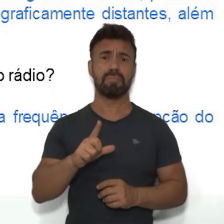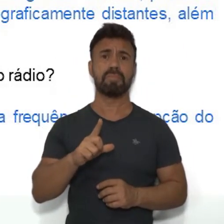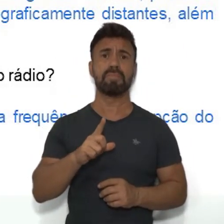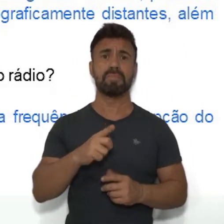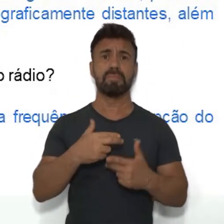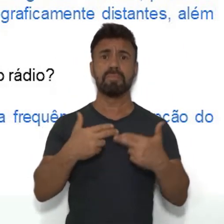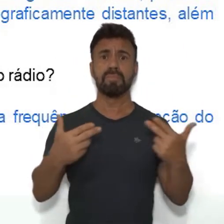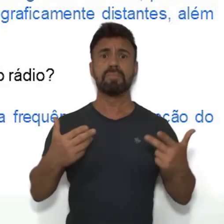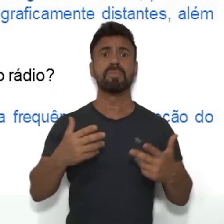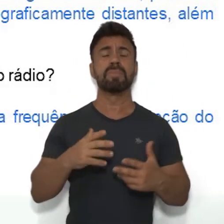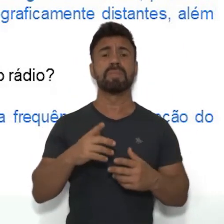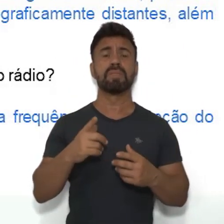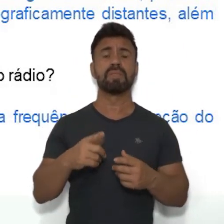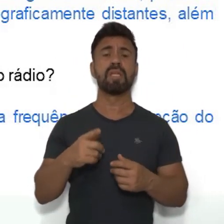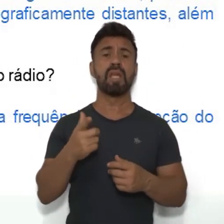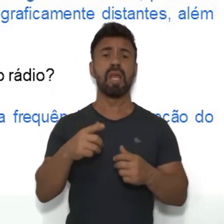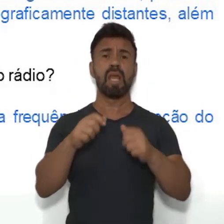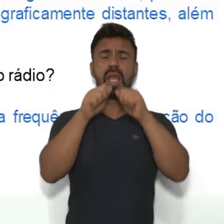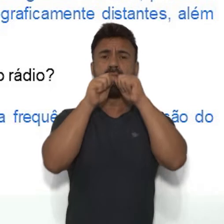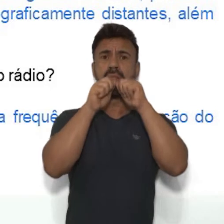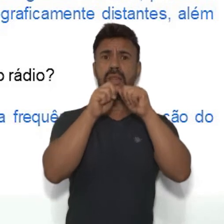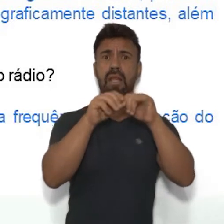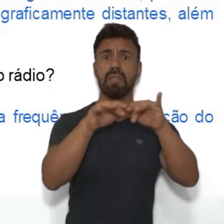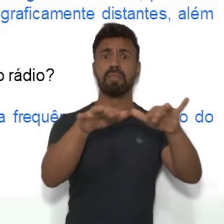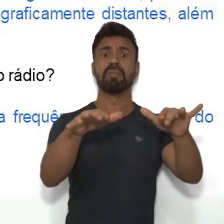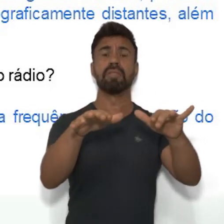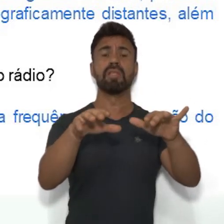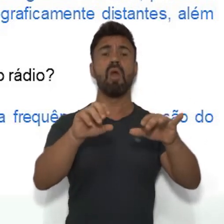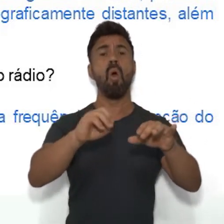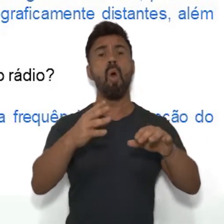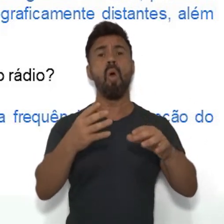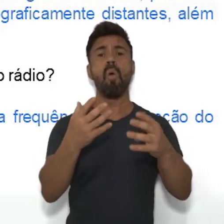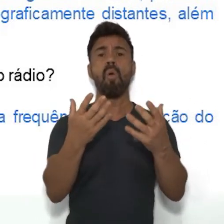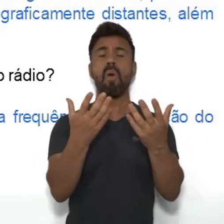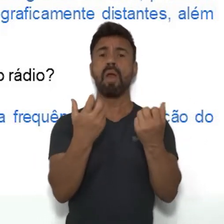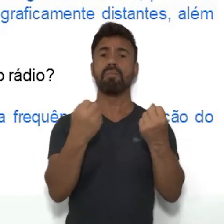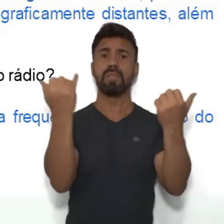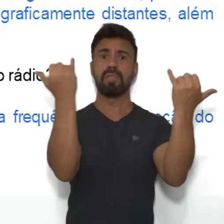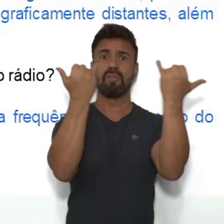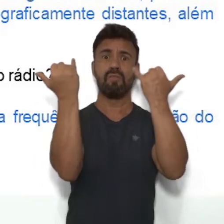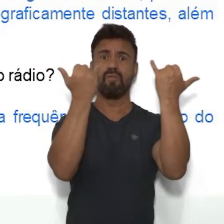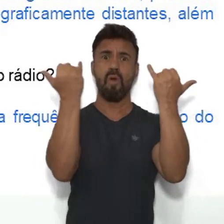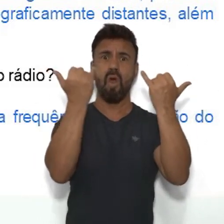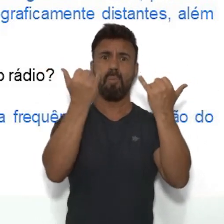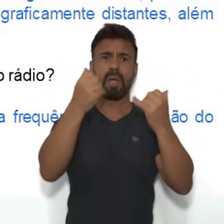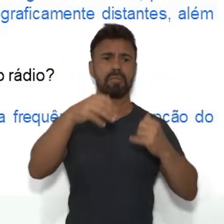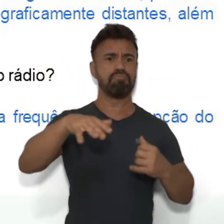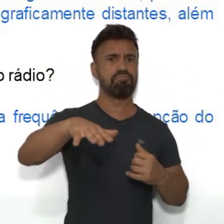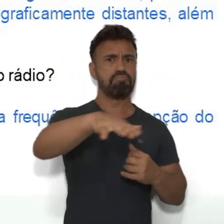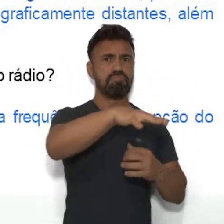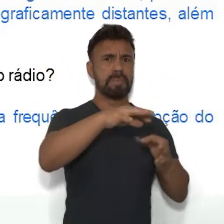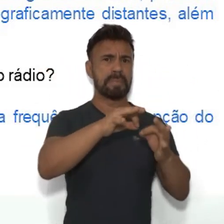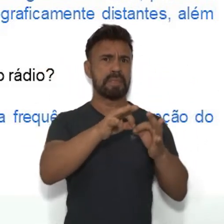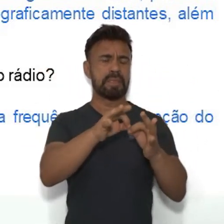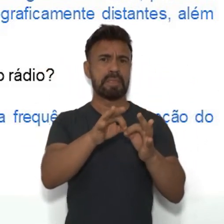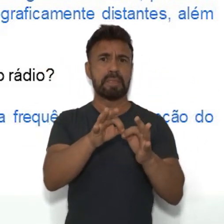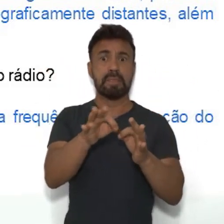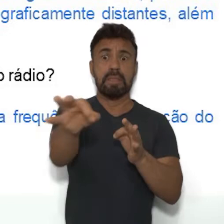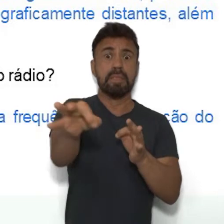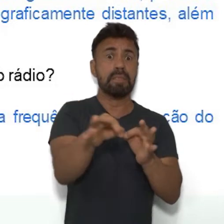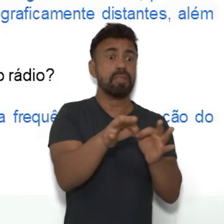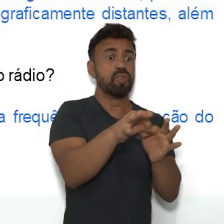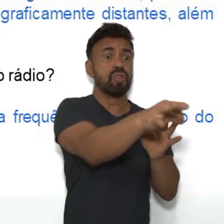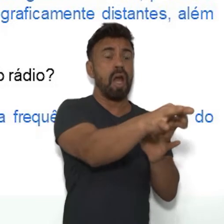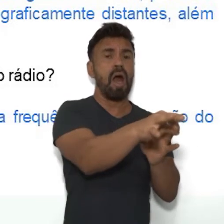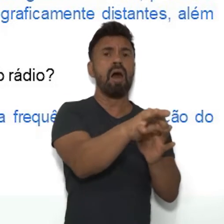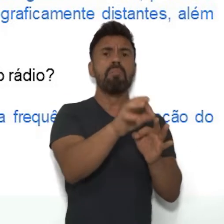ser utilizada para transmitir ou receber informações de lugares geometricamente distantes,